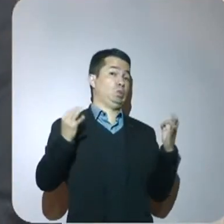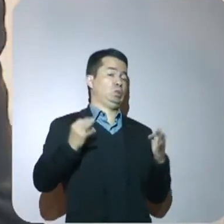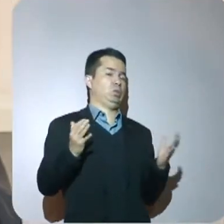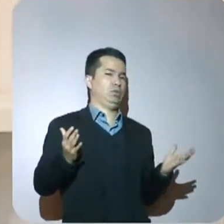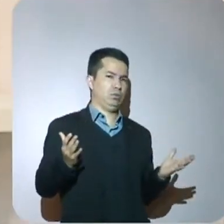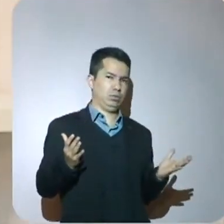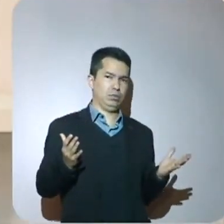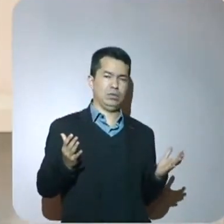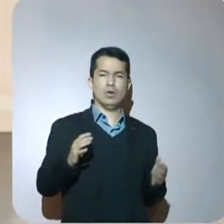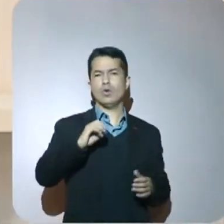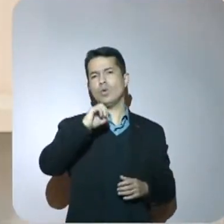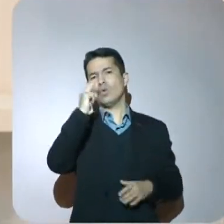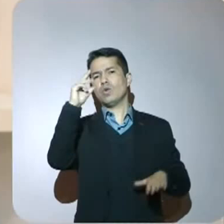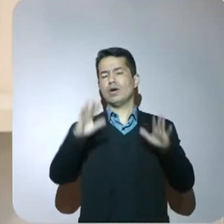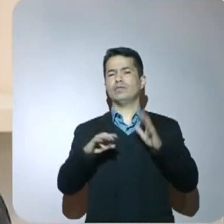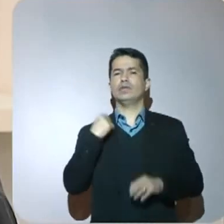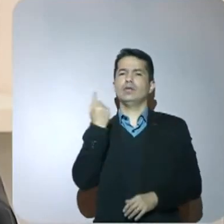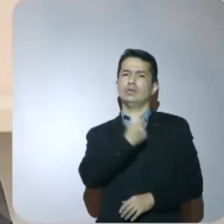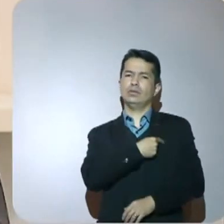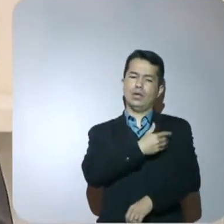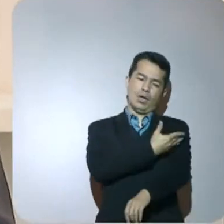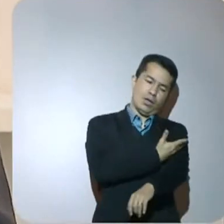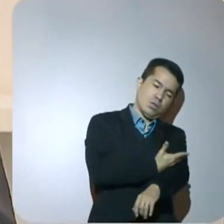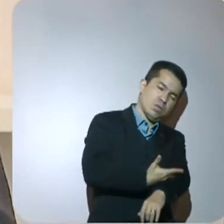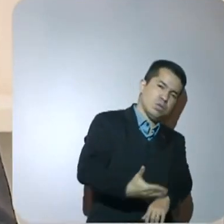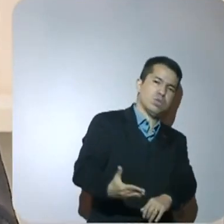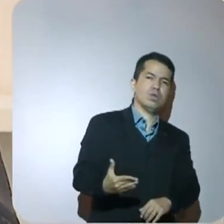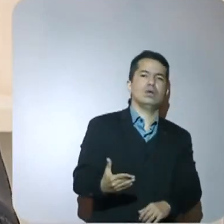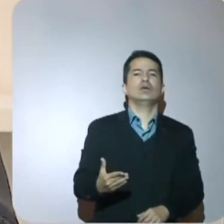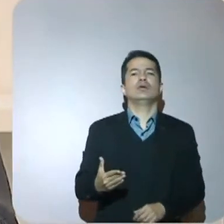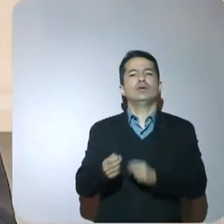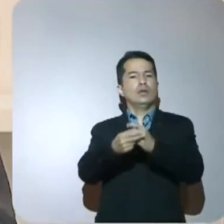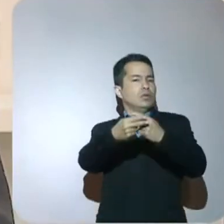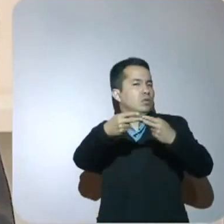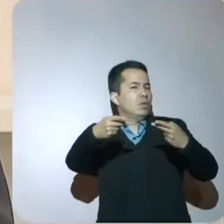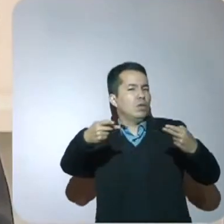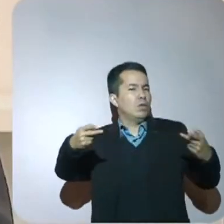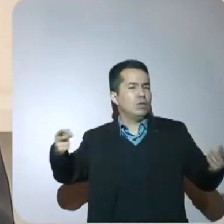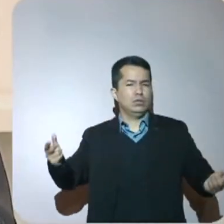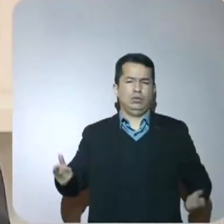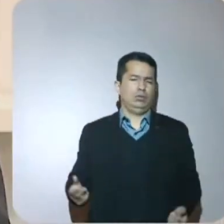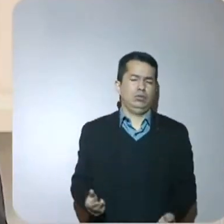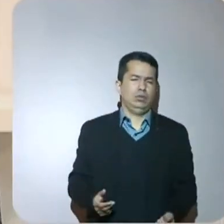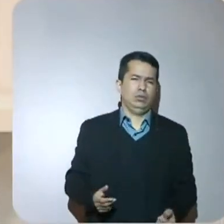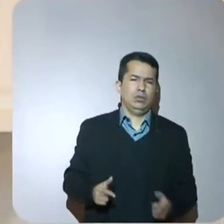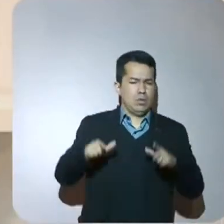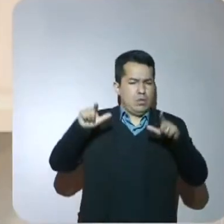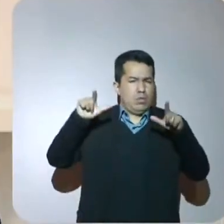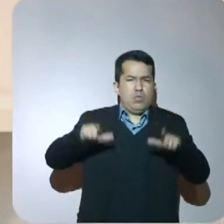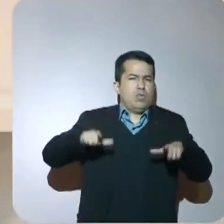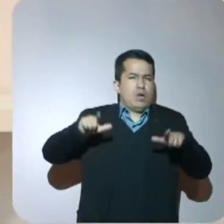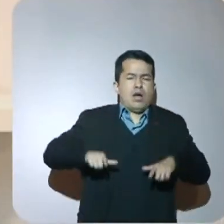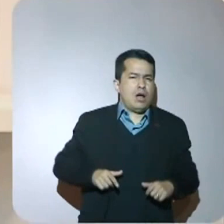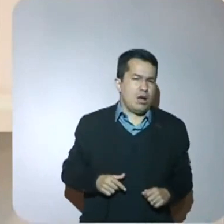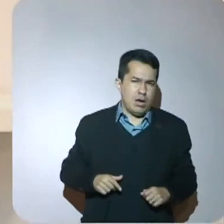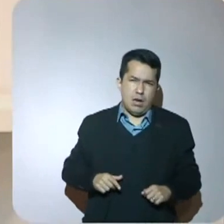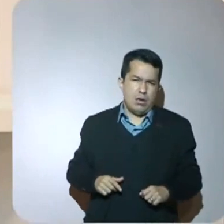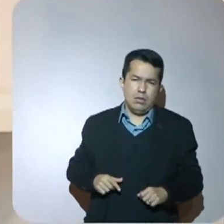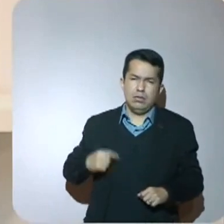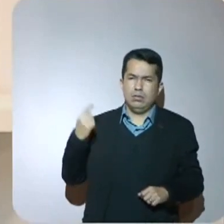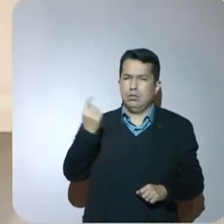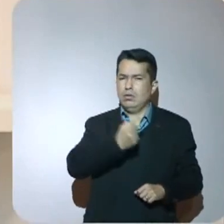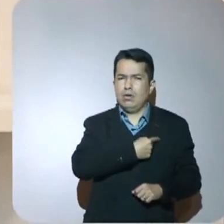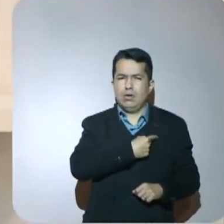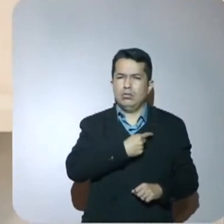somos apegados a coisas, costumes, lugares, e nos esquecemos de fazer o mais importante, honrar